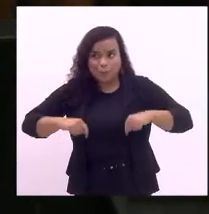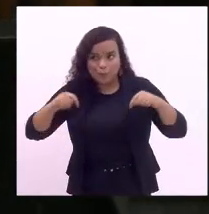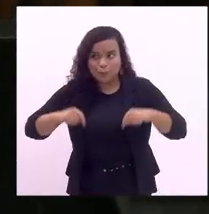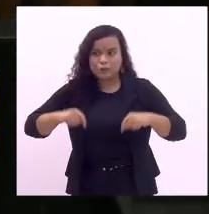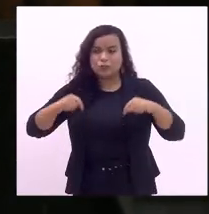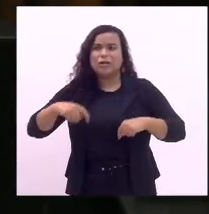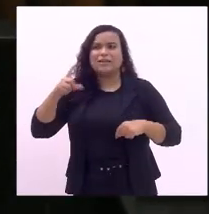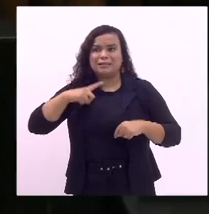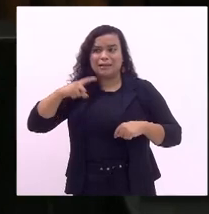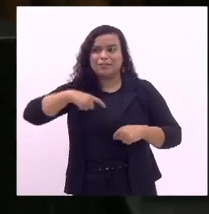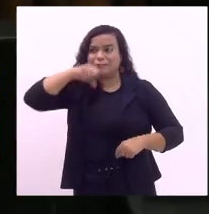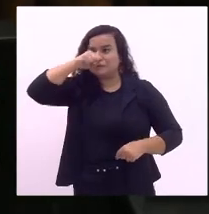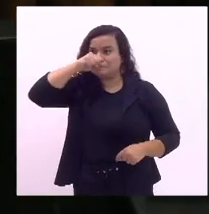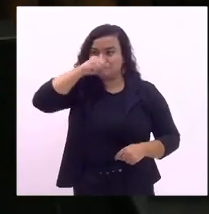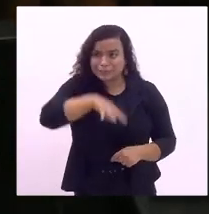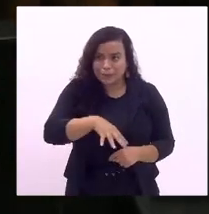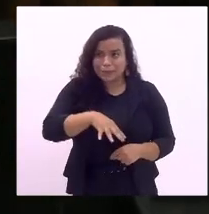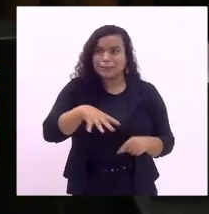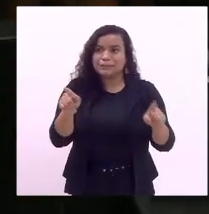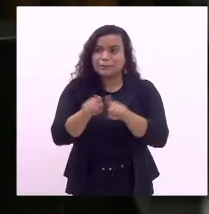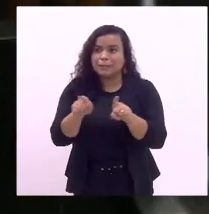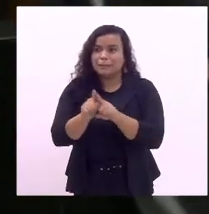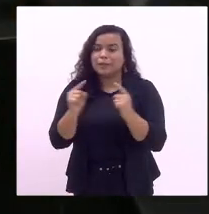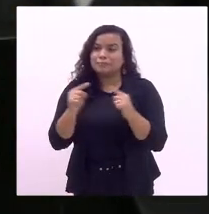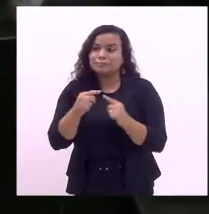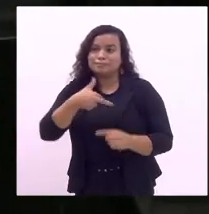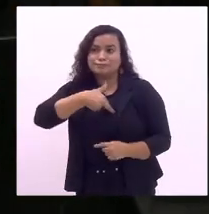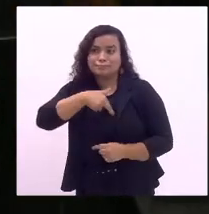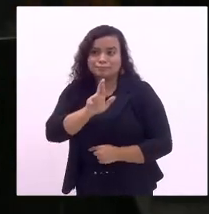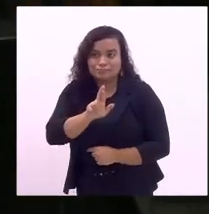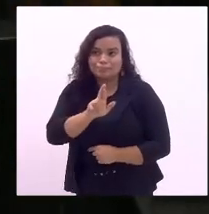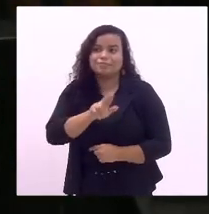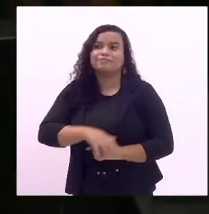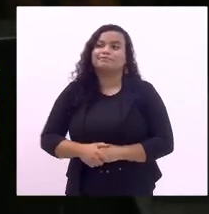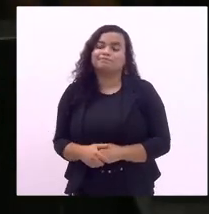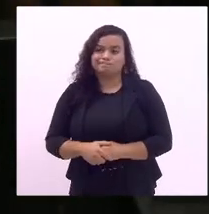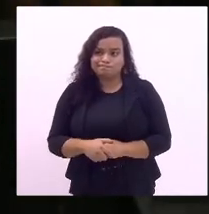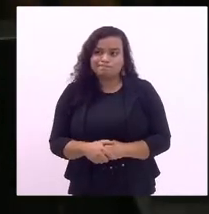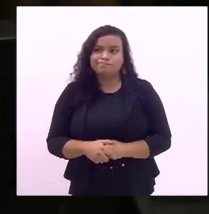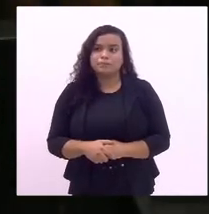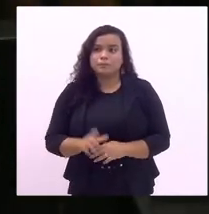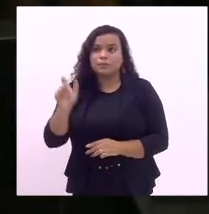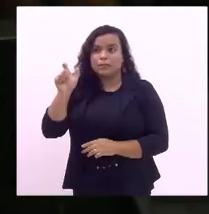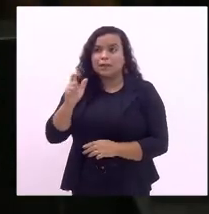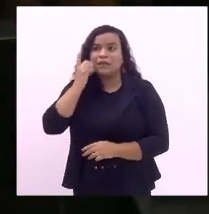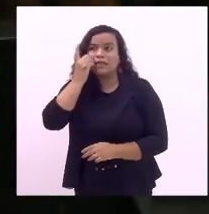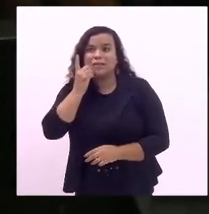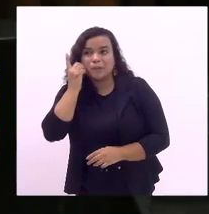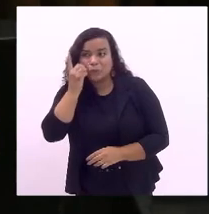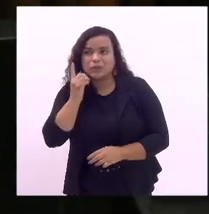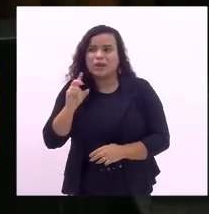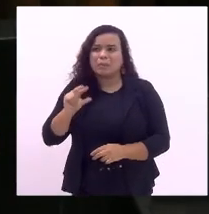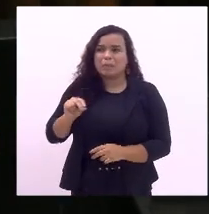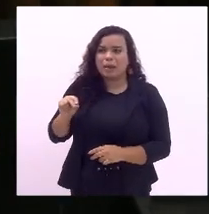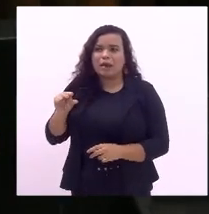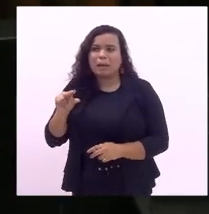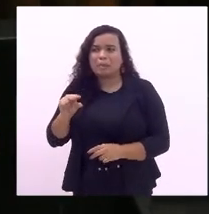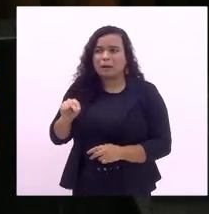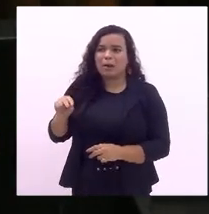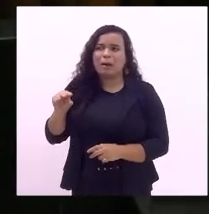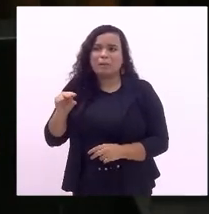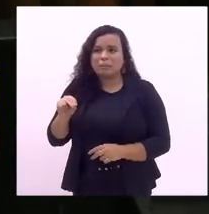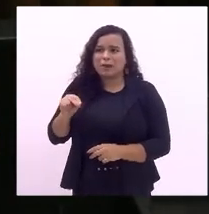profundo desrespeito, inclusive religioso, porque a deputada ficou vociferando uma série